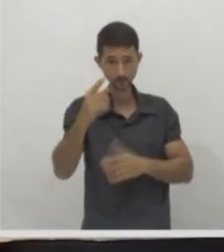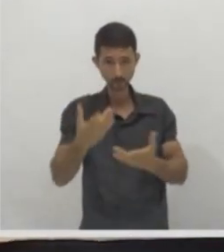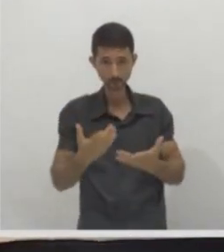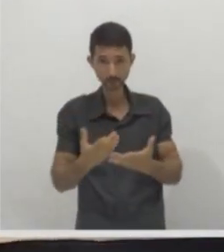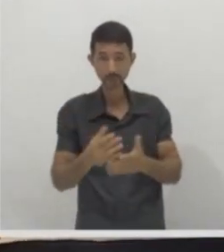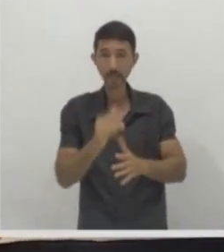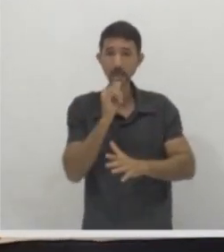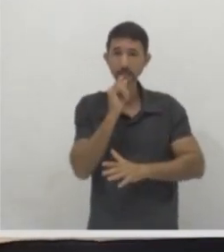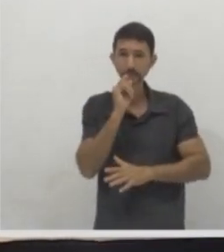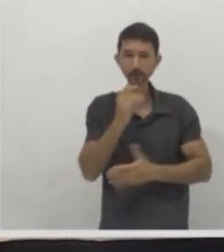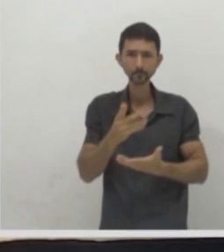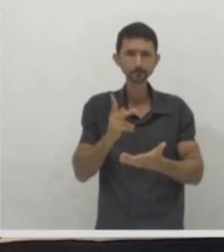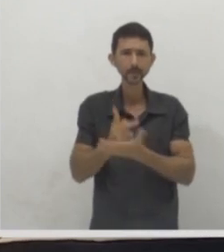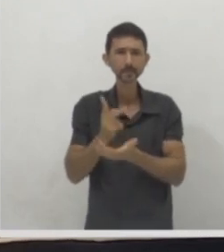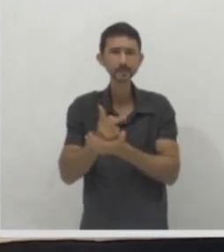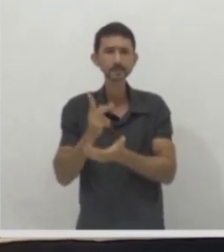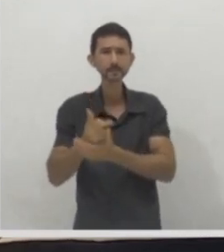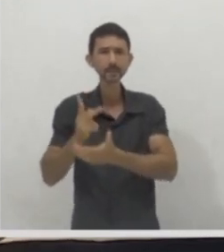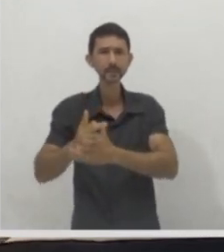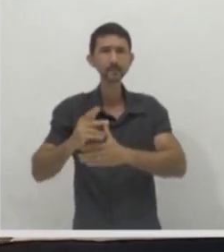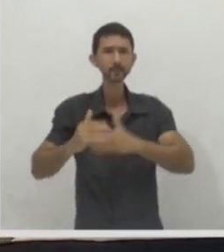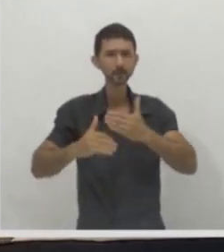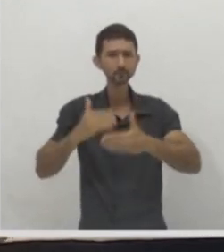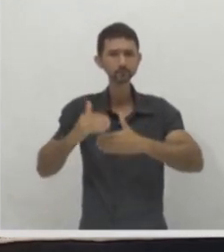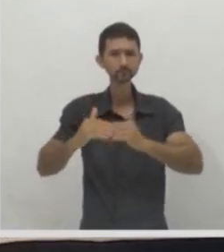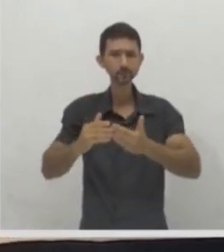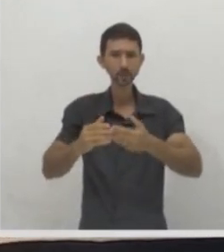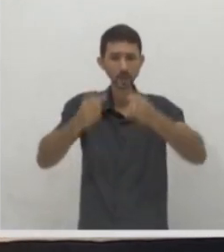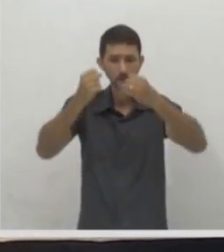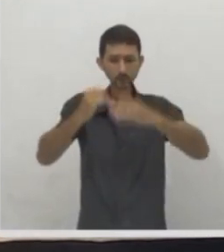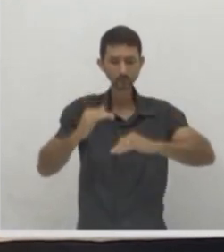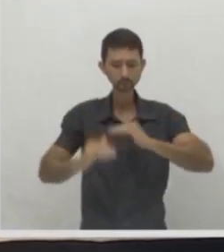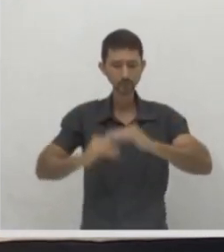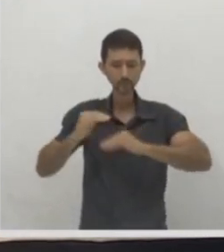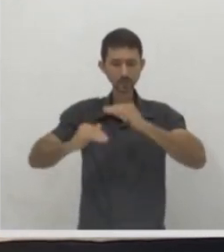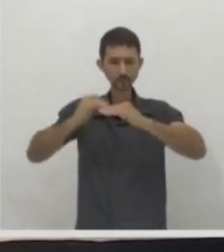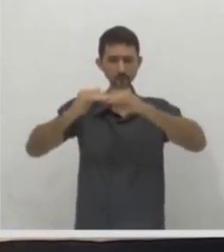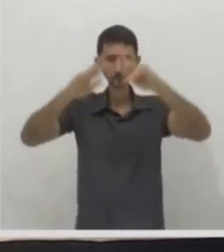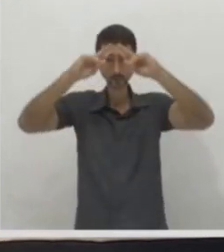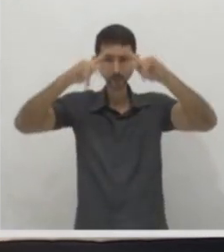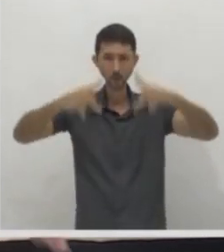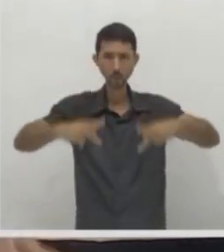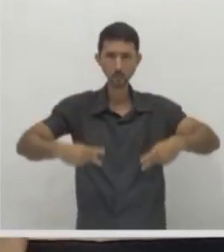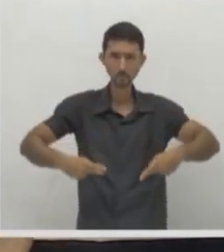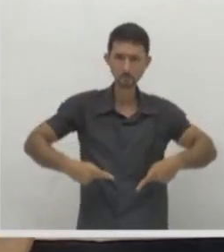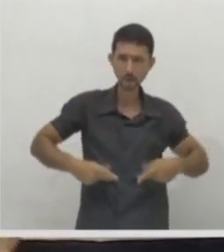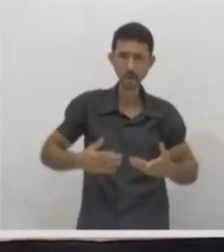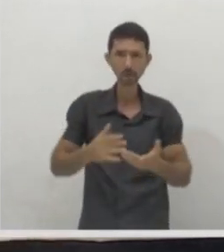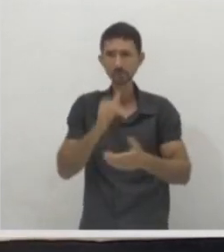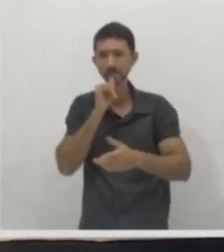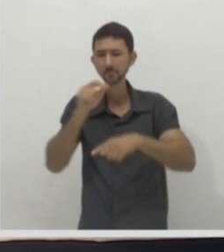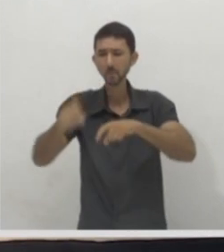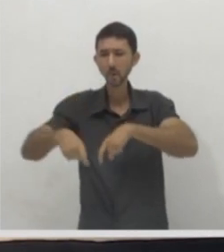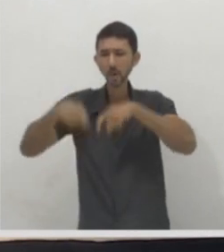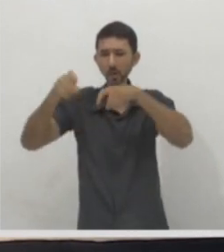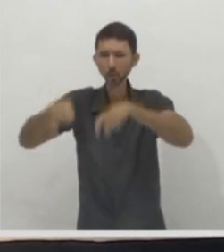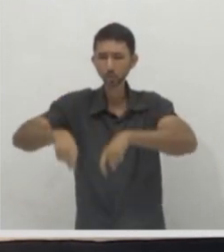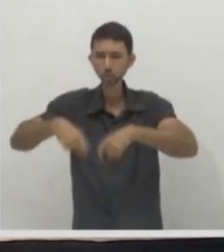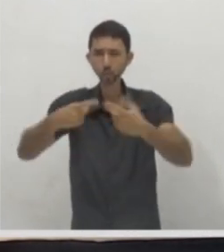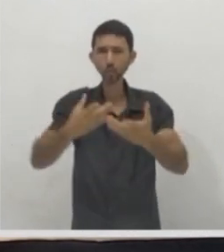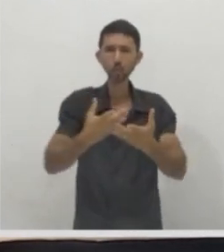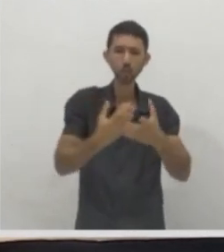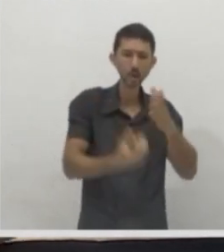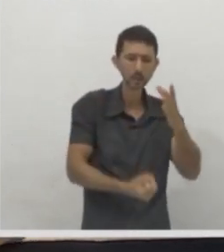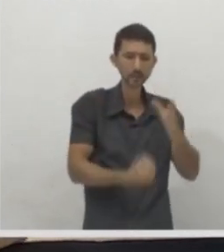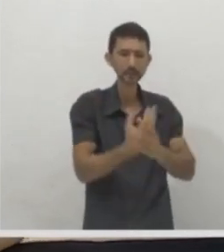que toda vez que nós falamos de um desenvolvimento da humanidade, seja através da agricultura, da criação